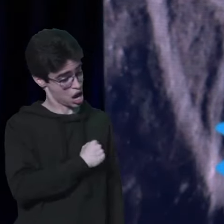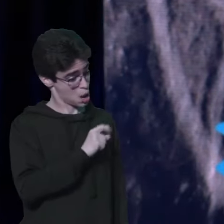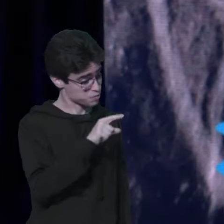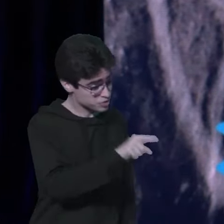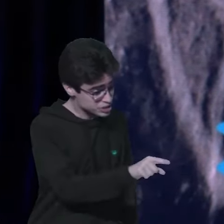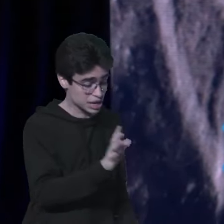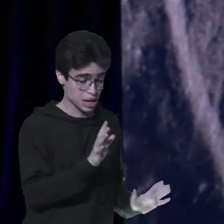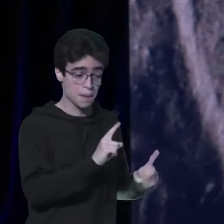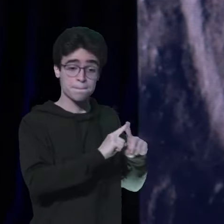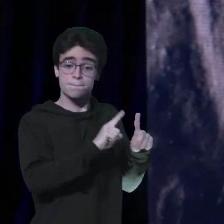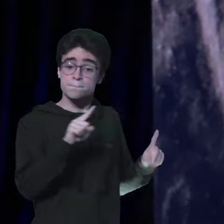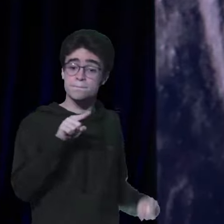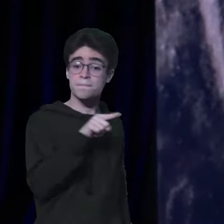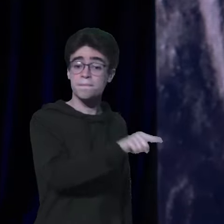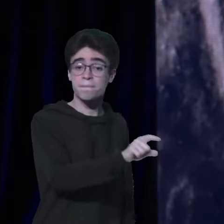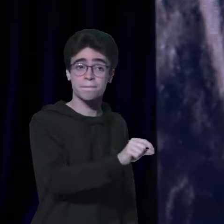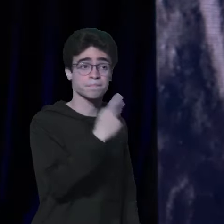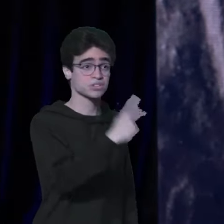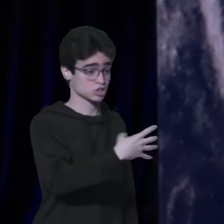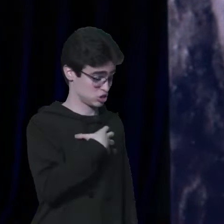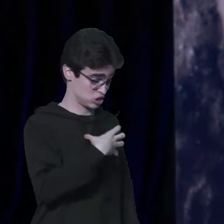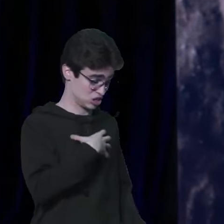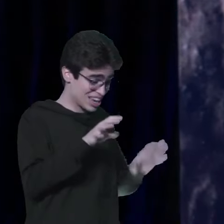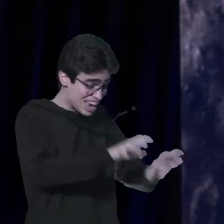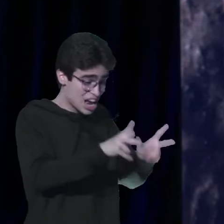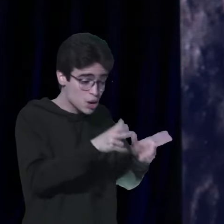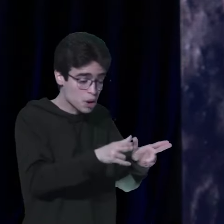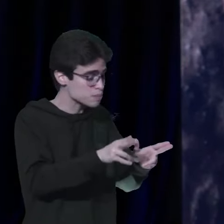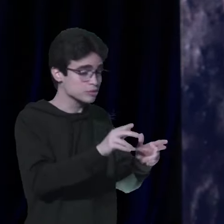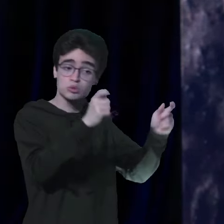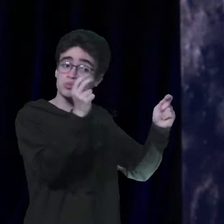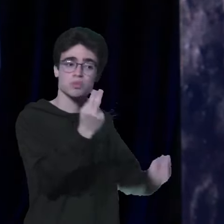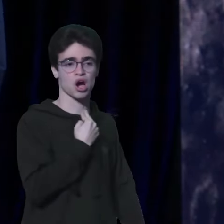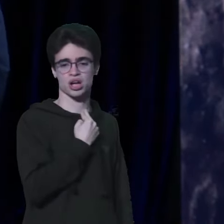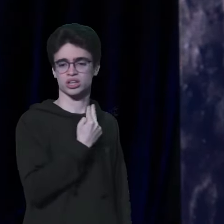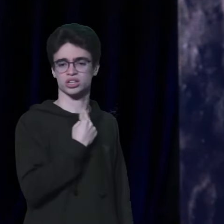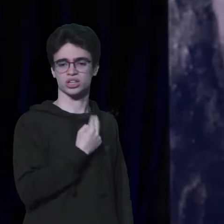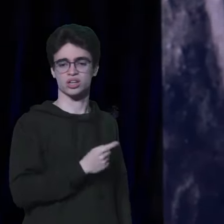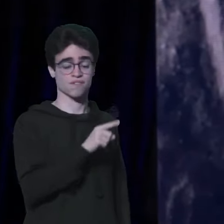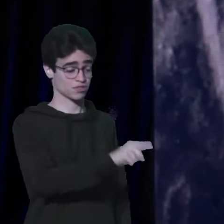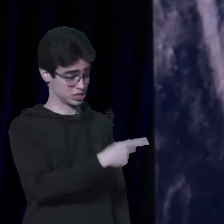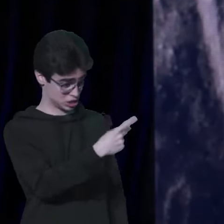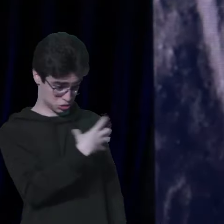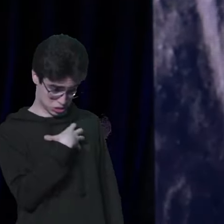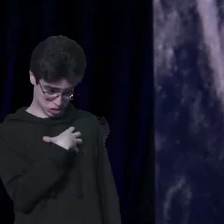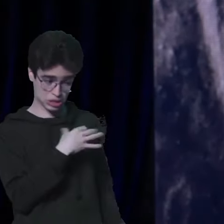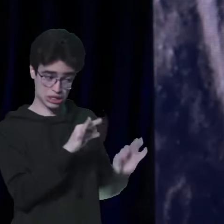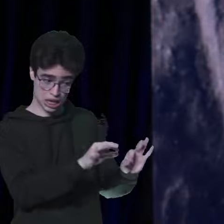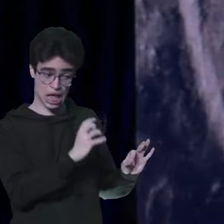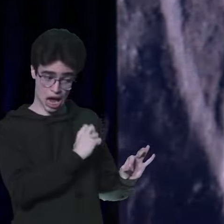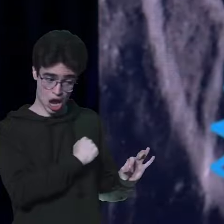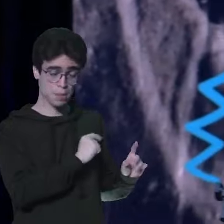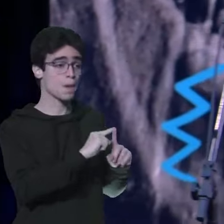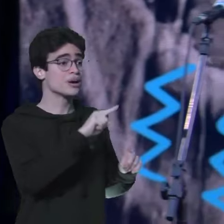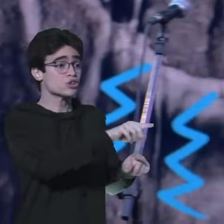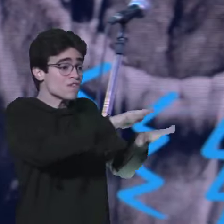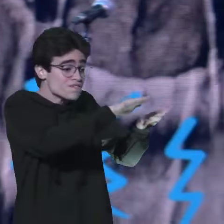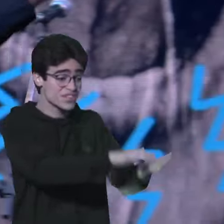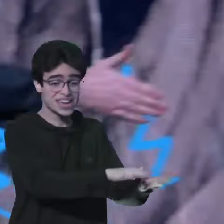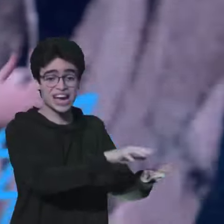você é, mas você não pode permanecer como você está. Eu amo você do jeito que você está, mas você não